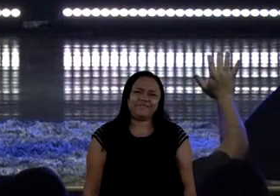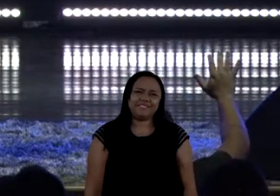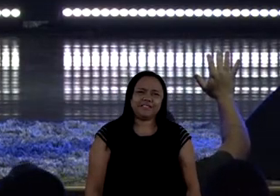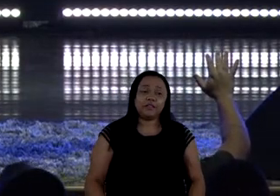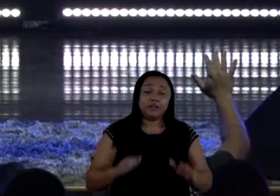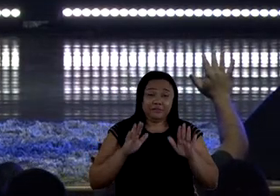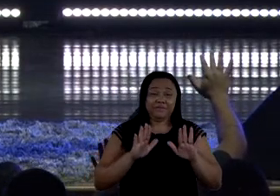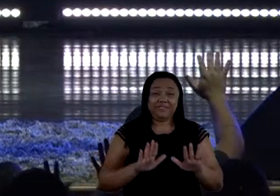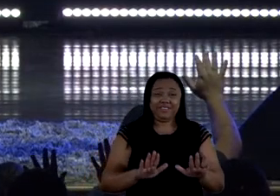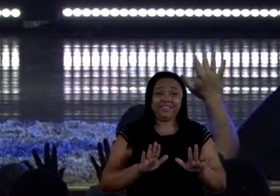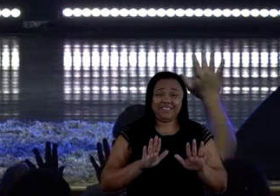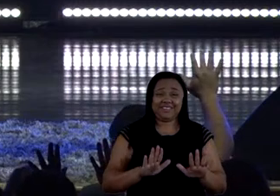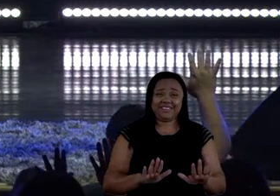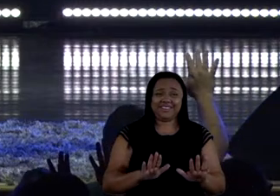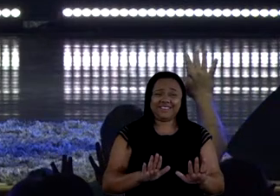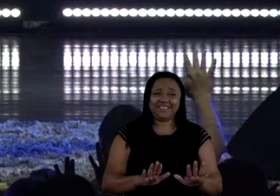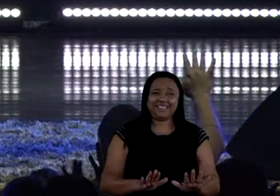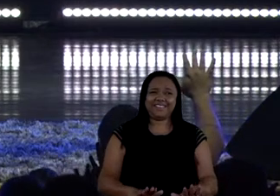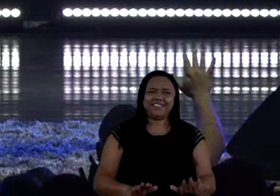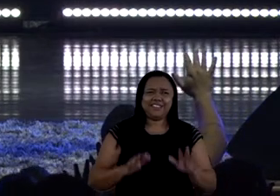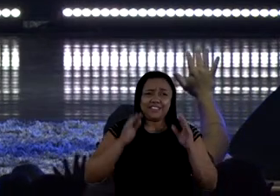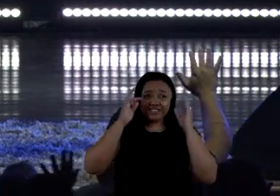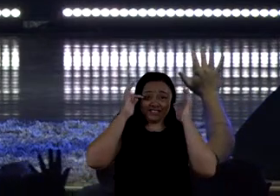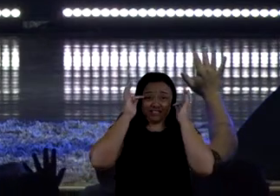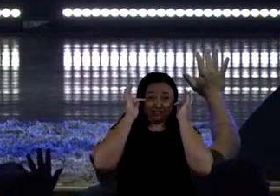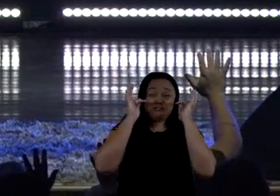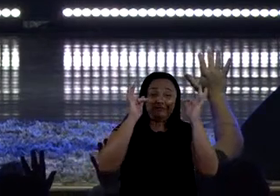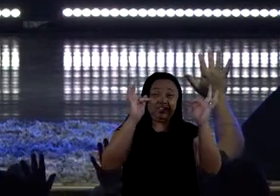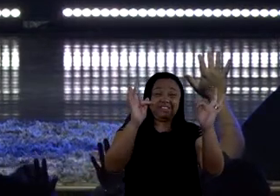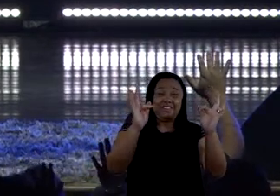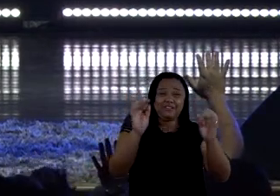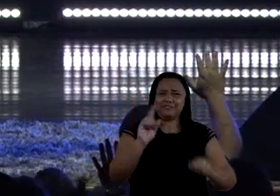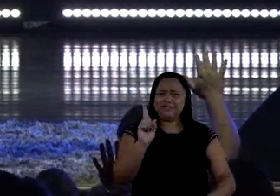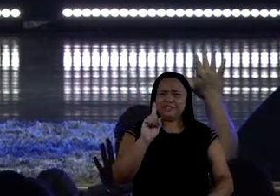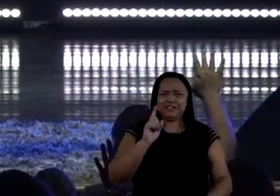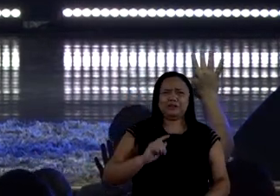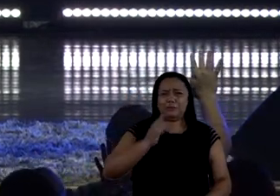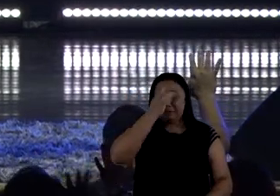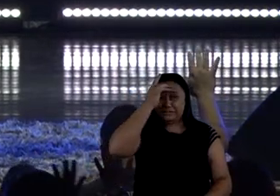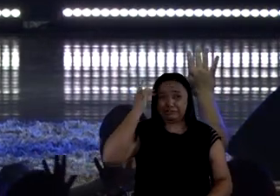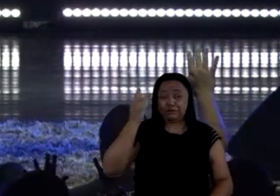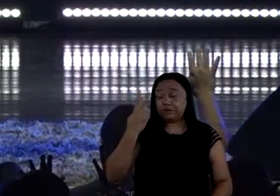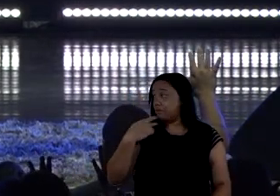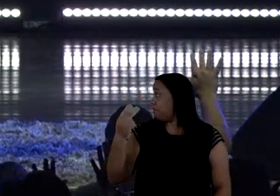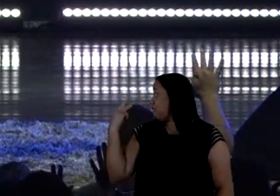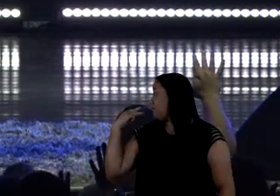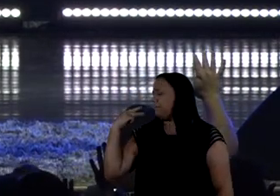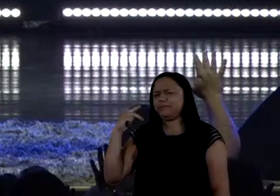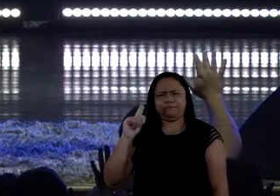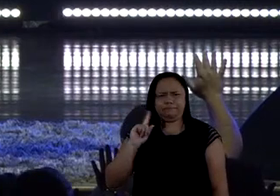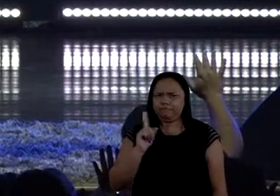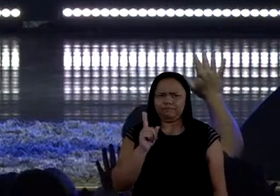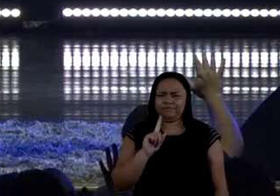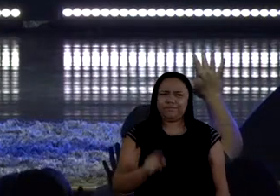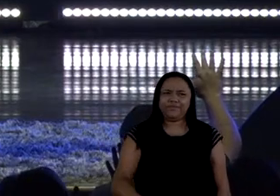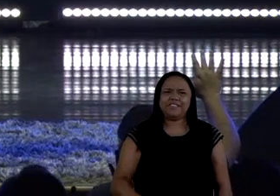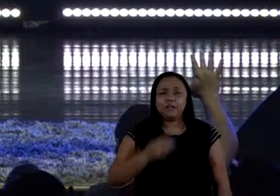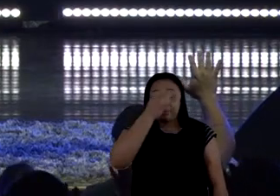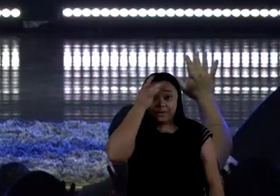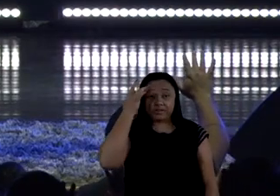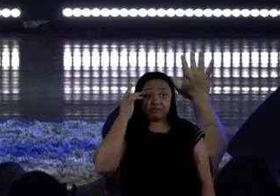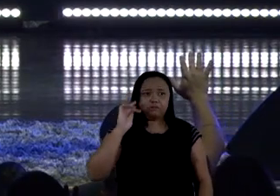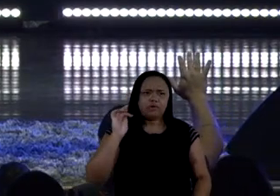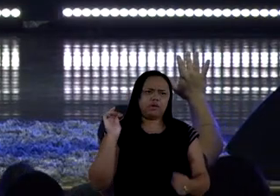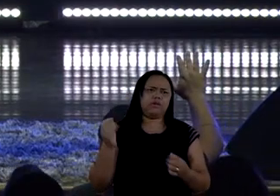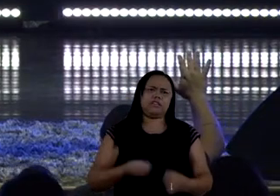Permaneça, seja um remanescente fiel. Não seja daqueles que retrocedem, não seja daqueles que olham para trás, não seja daqueles que vivem